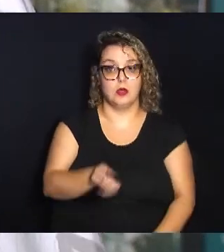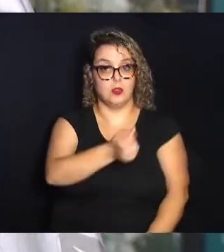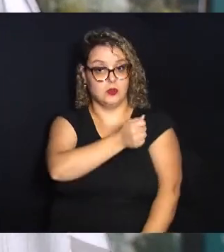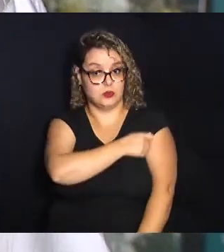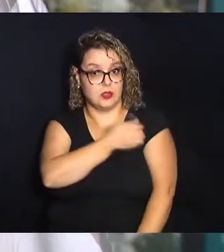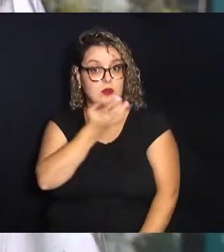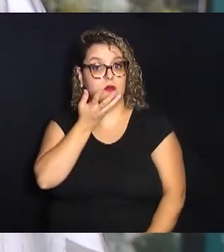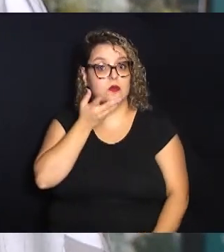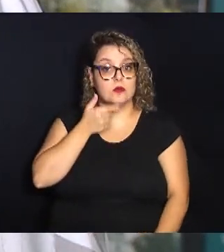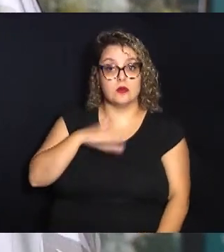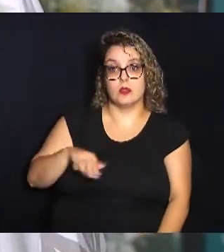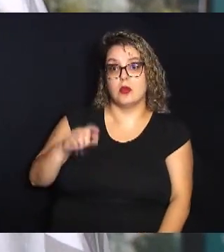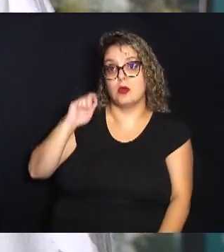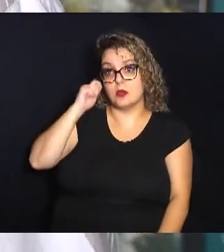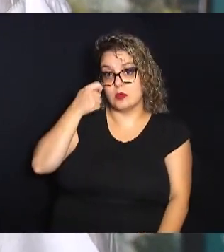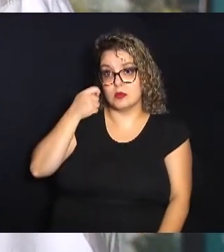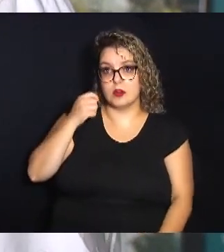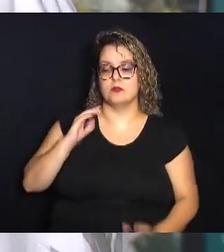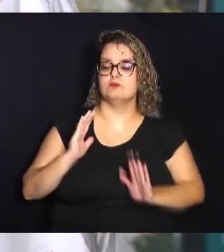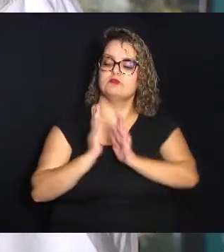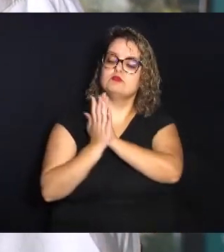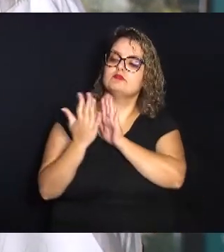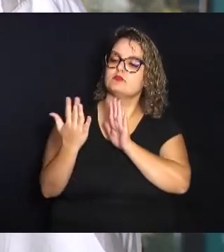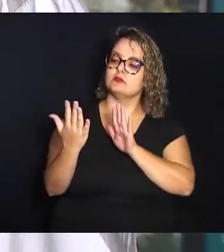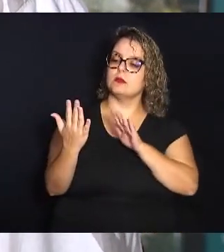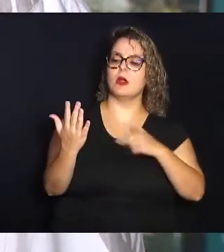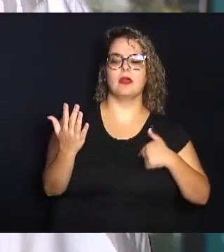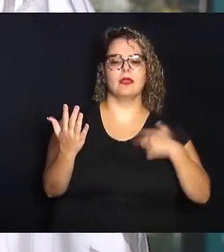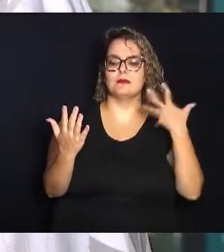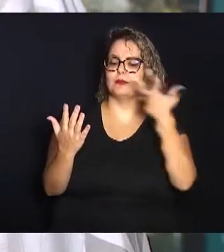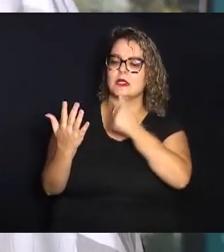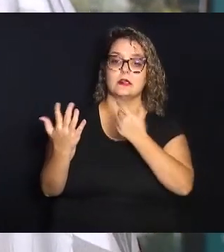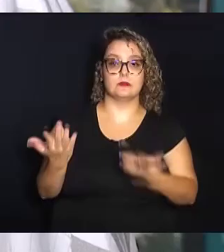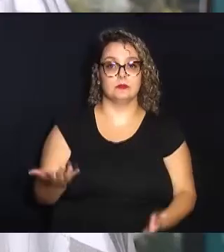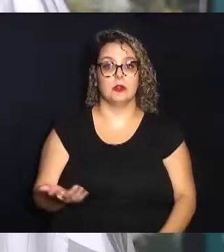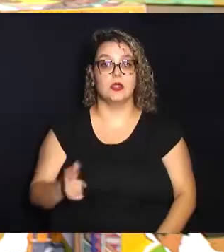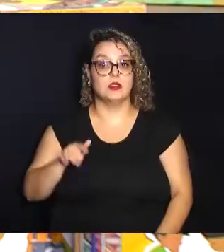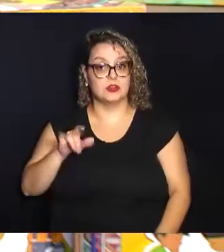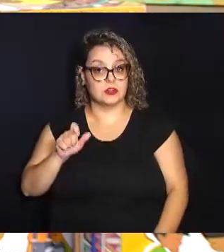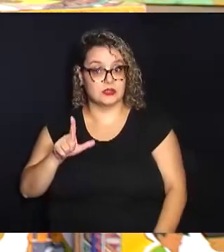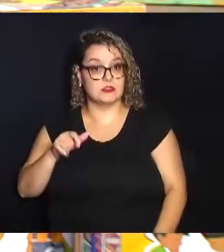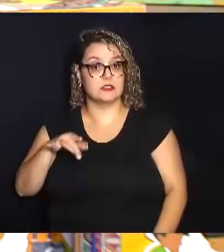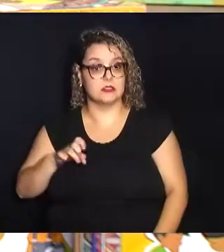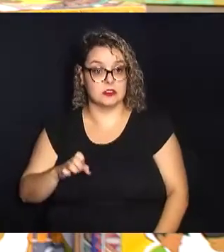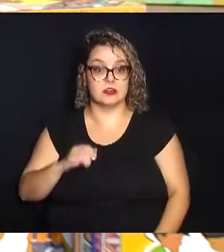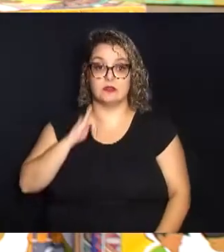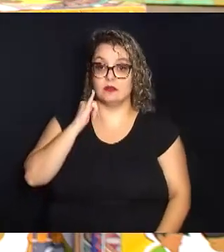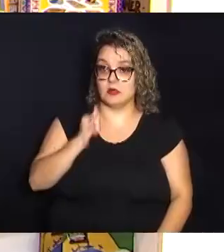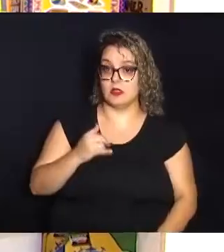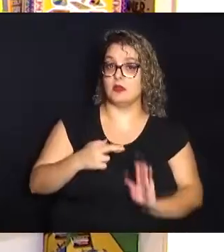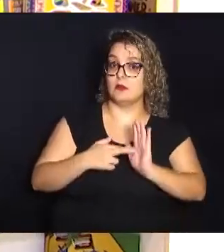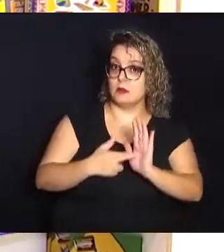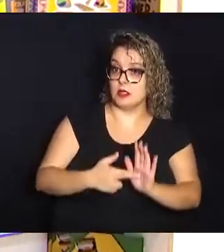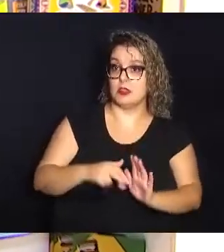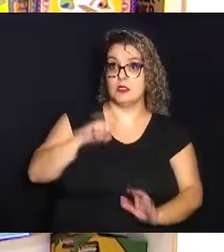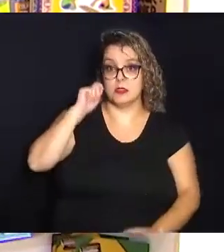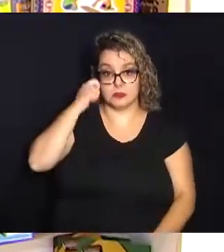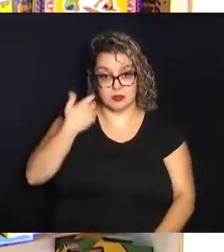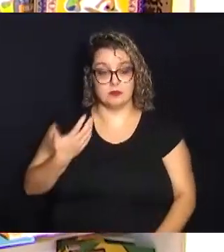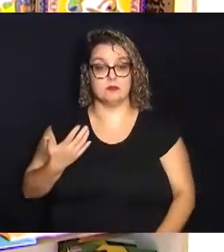né os alunos as crias os os negros olham no espelho e fala eu sou lindo Gislaine salienta a